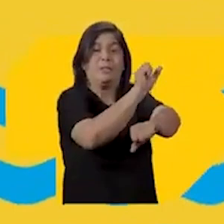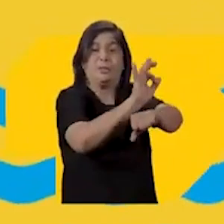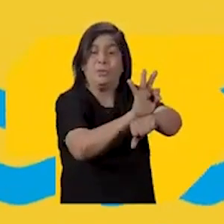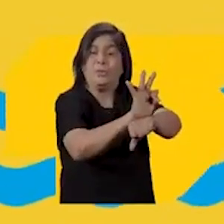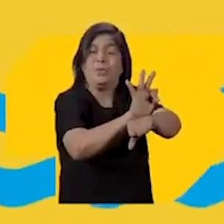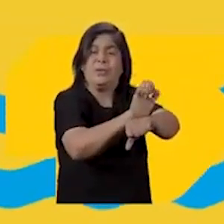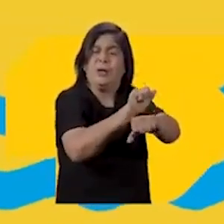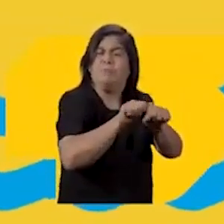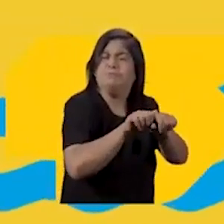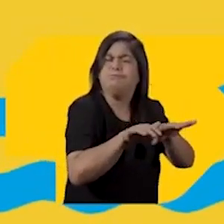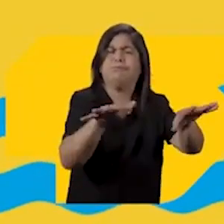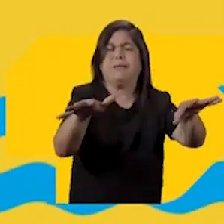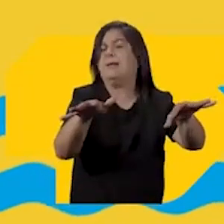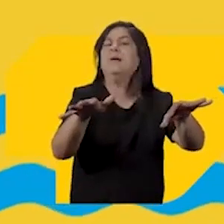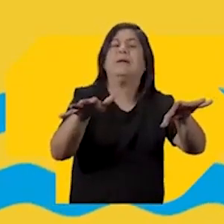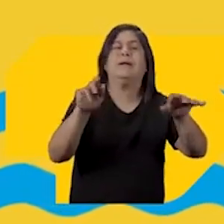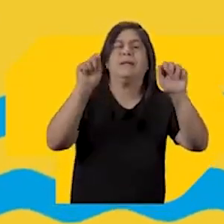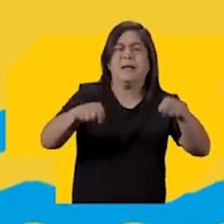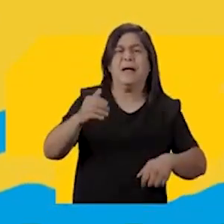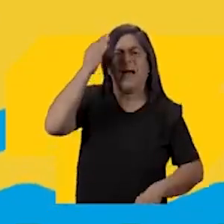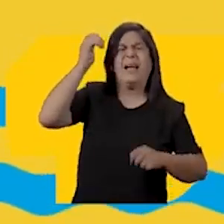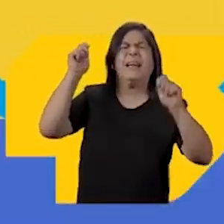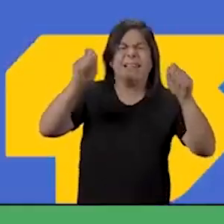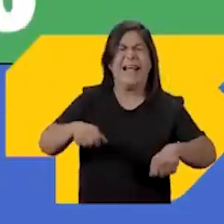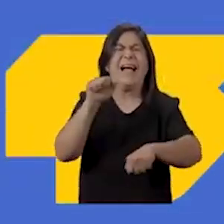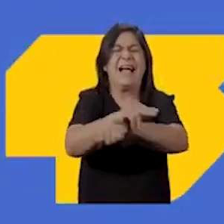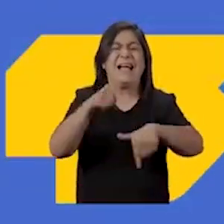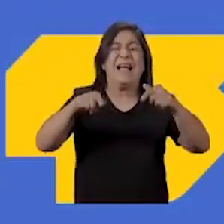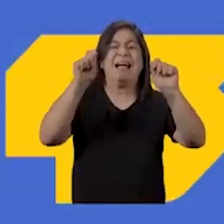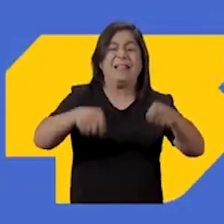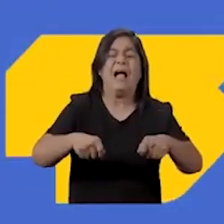para concluir o terceiro eixo da transposição do São Francisco.